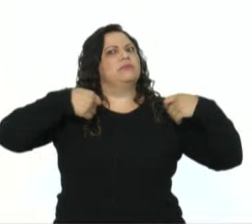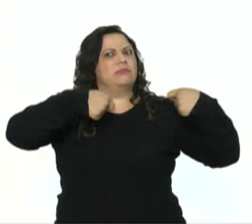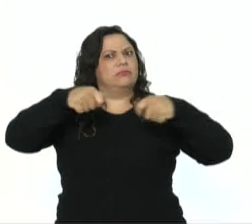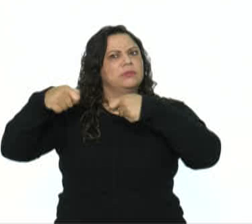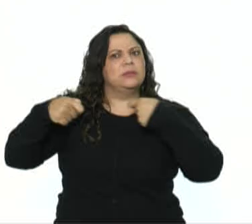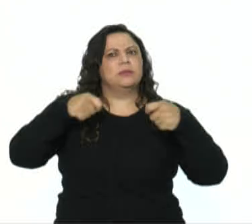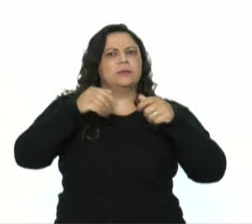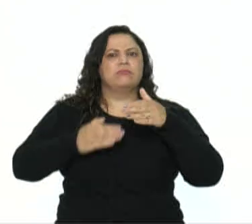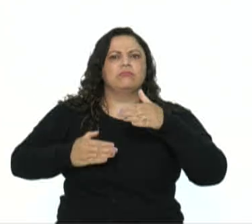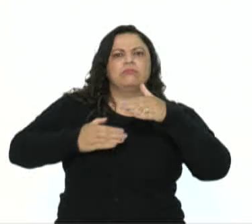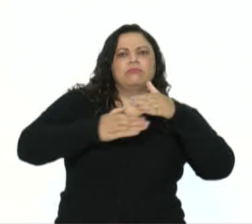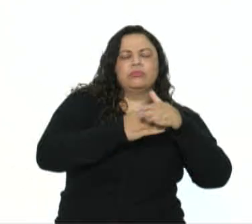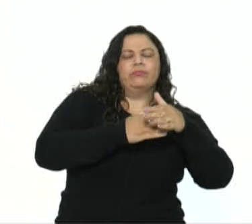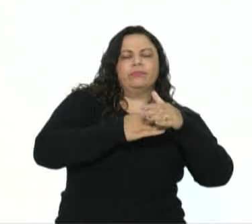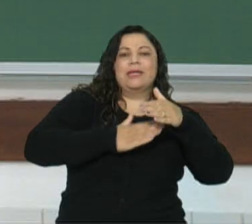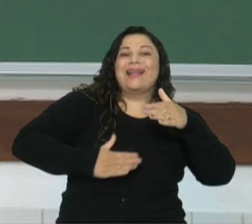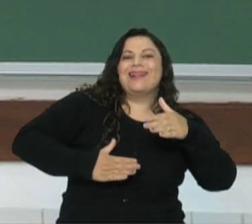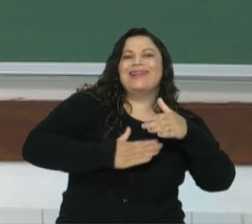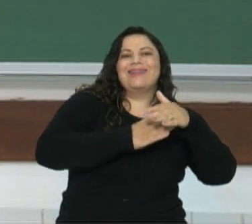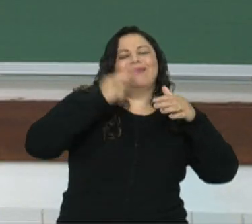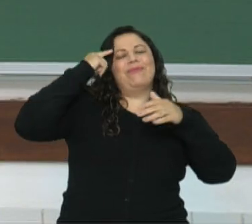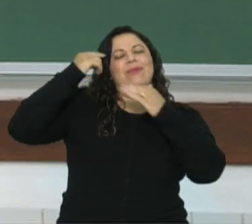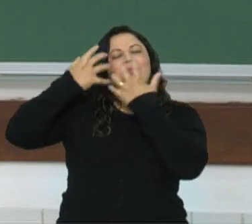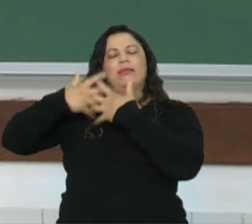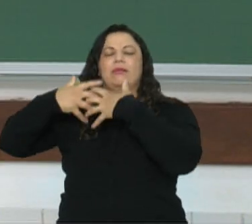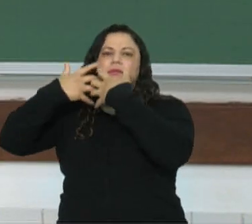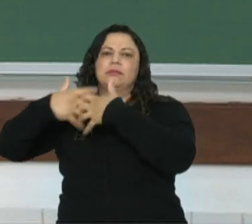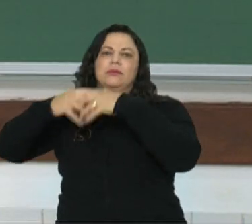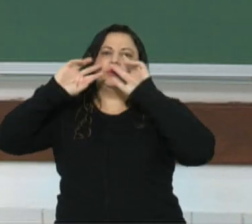os limites da mente humana. Então, olha só,